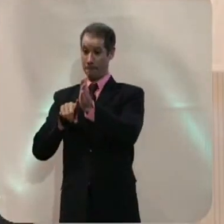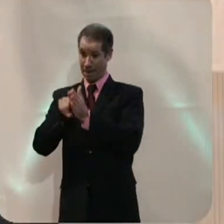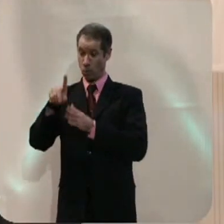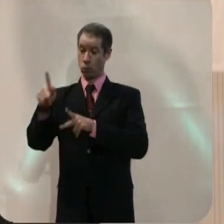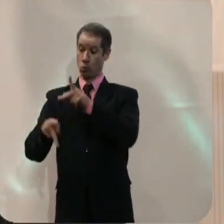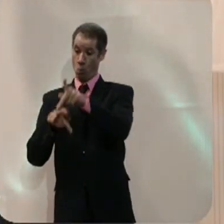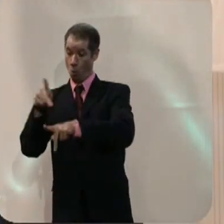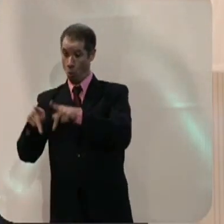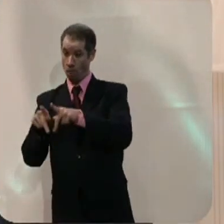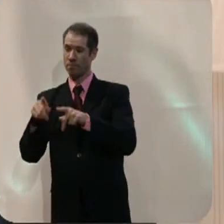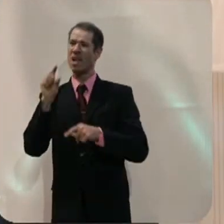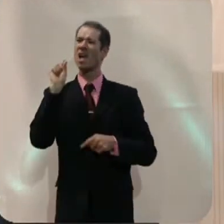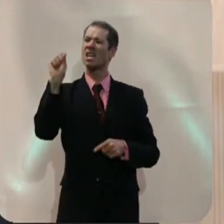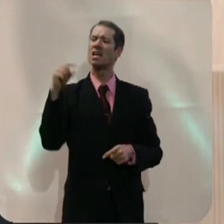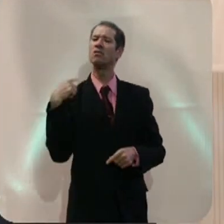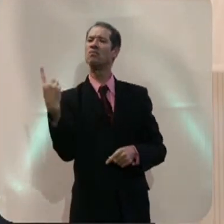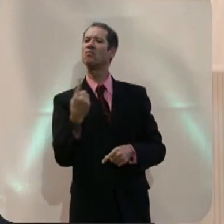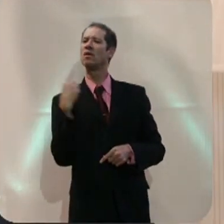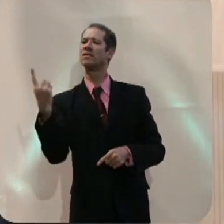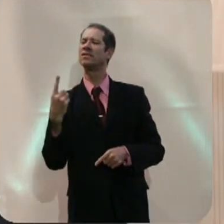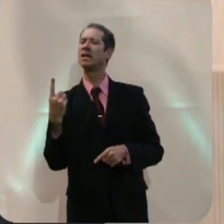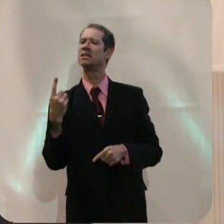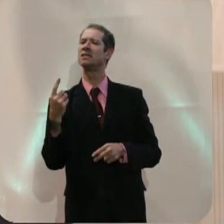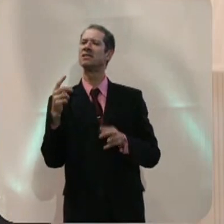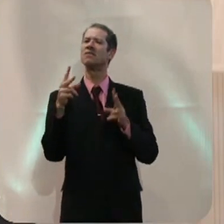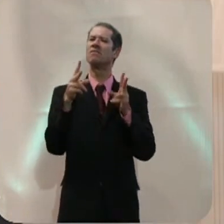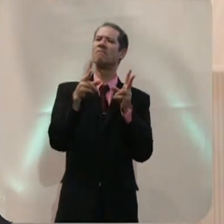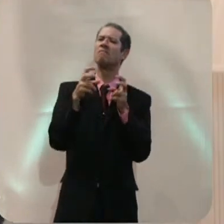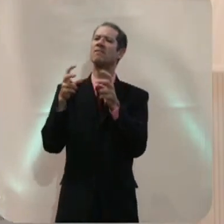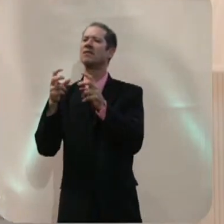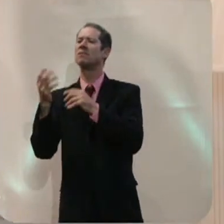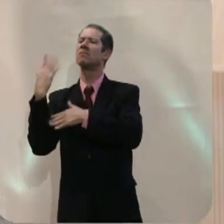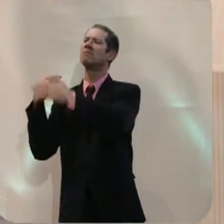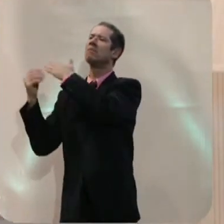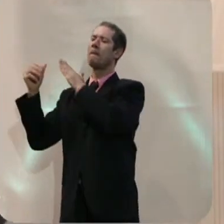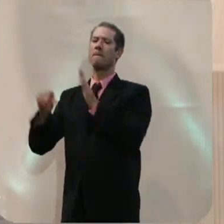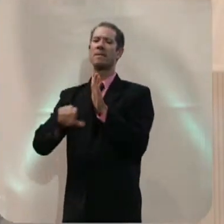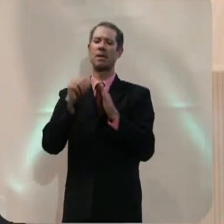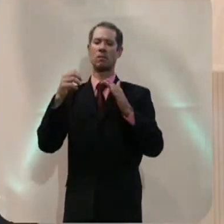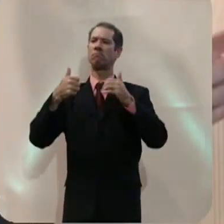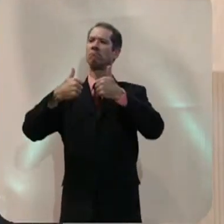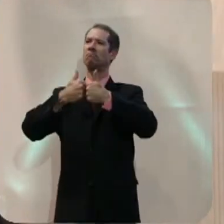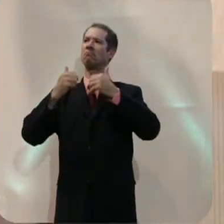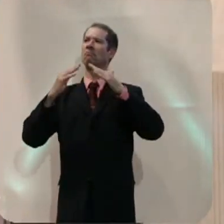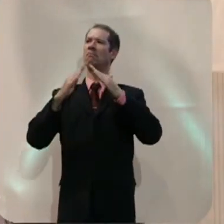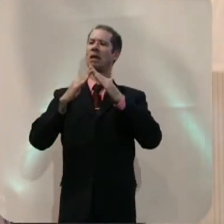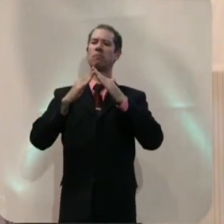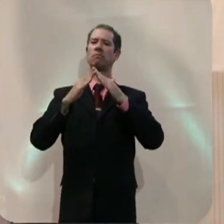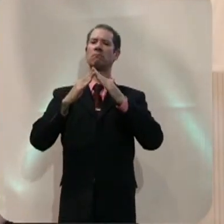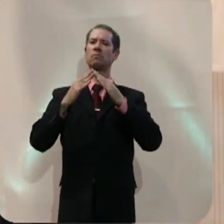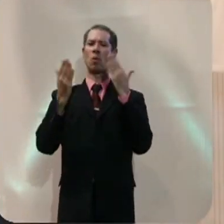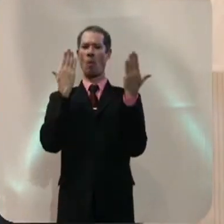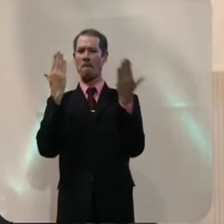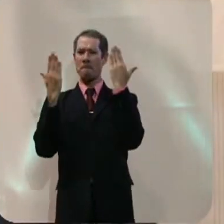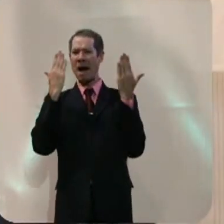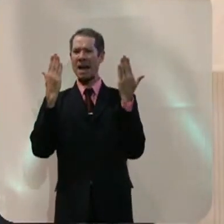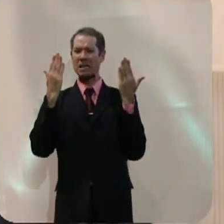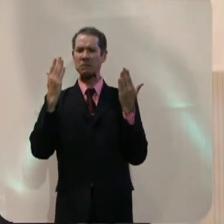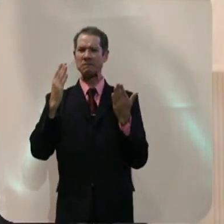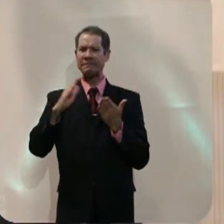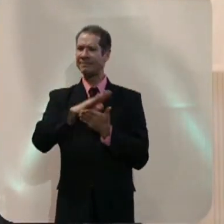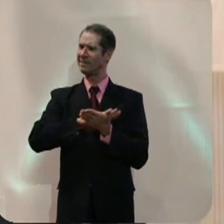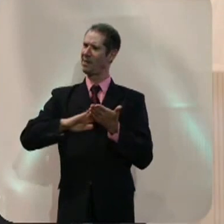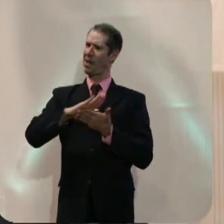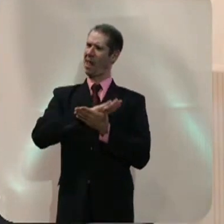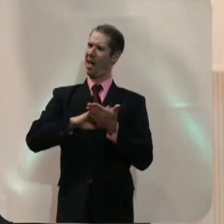seguinte: quem de vocês viu esse templo em seu primeiro esplendor? Comparado com ele, não é como